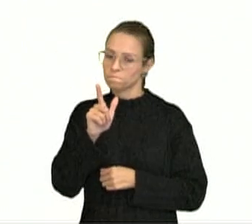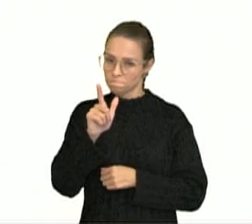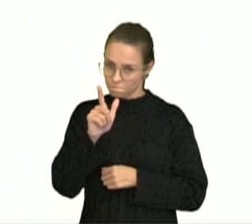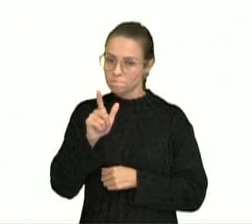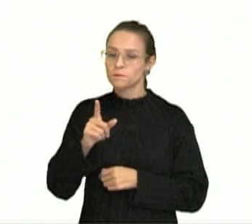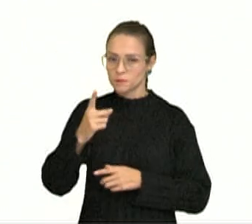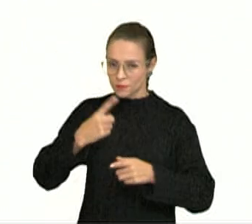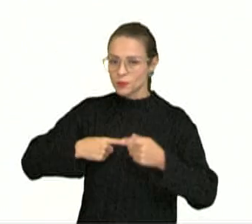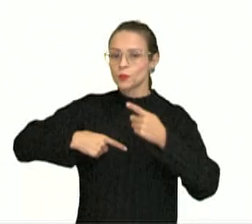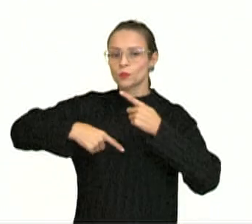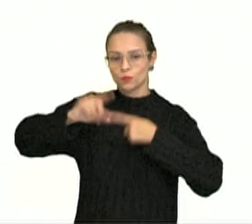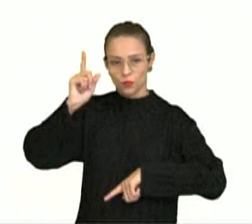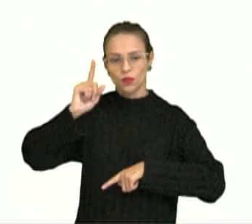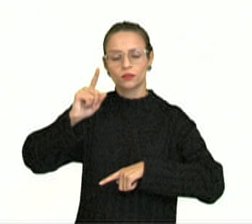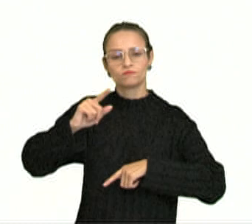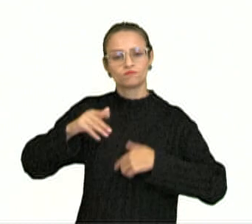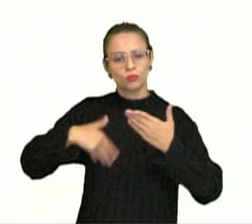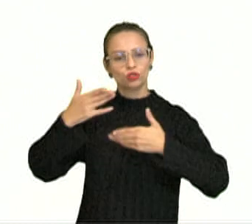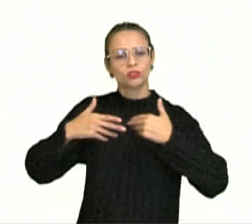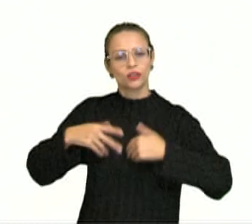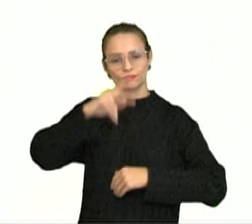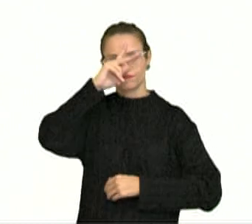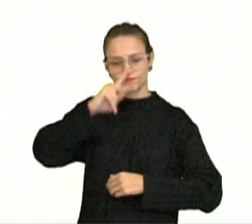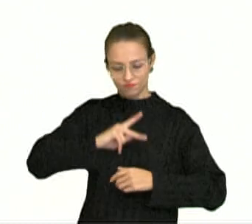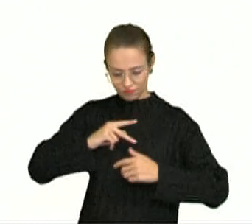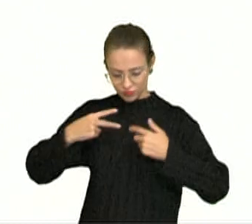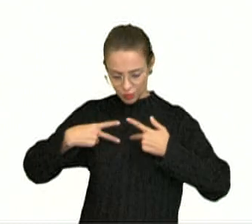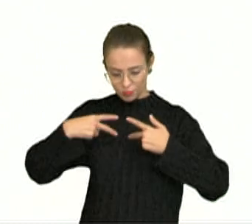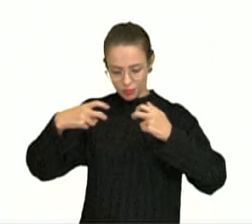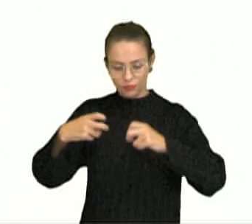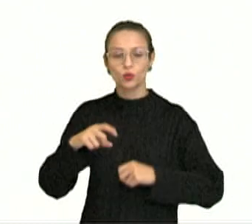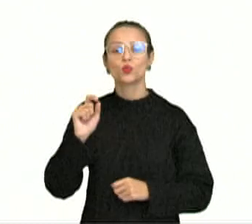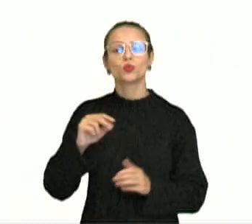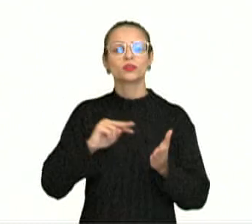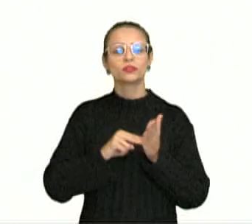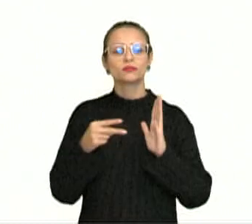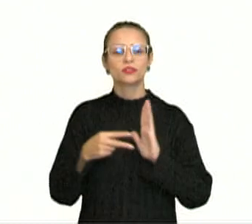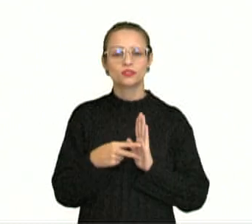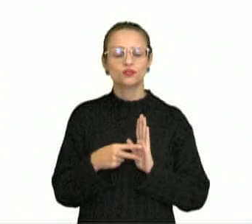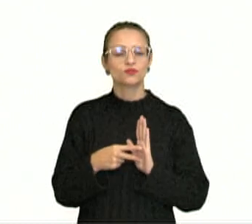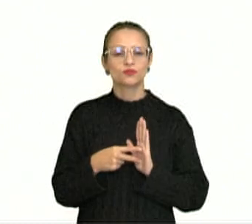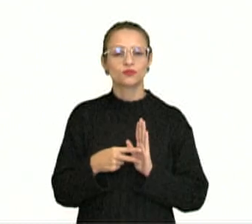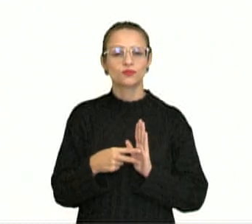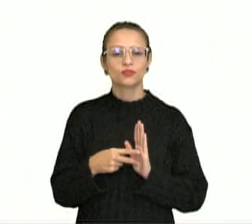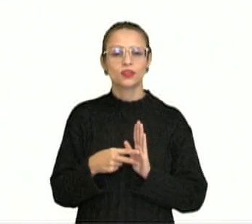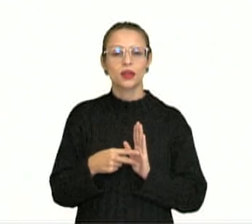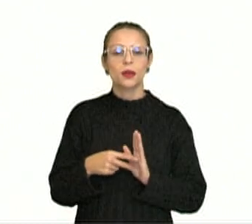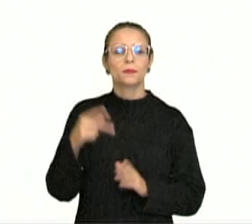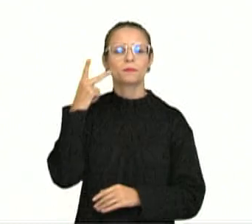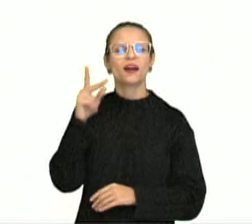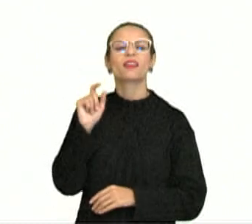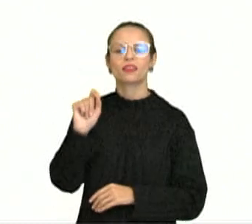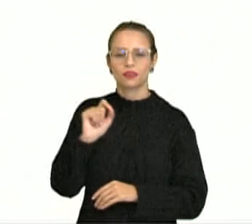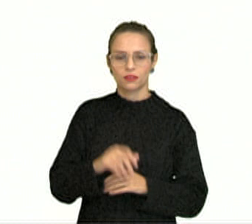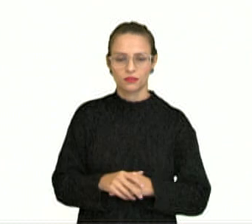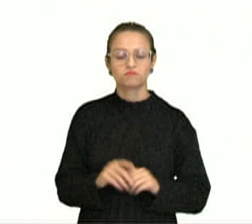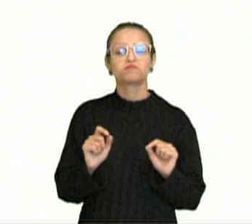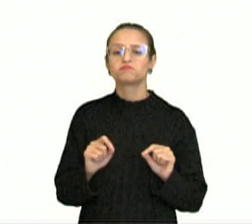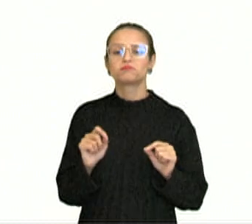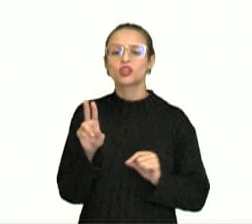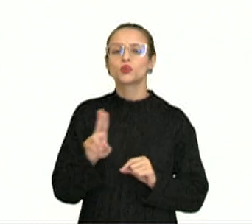seu processo de autoconhecimento. Qual o sentido da expressão em destaque? O para quê? Para que ela